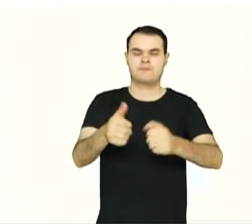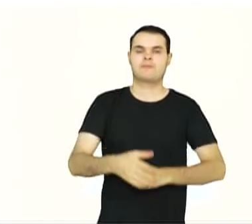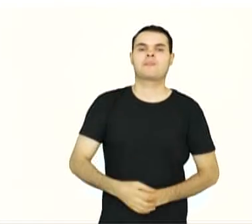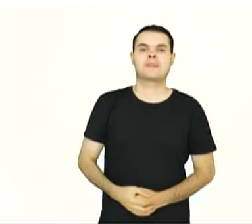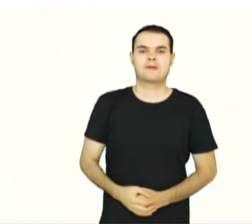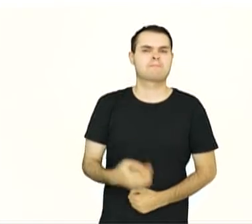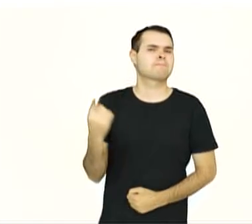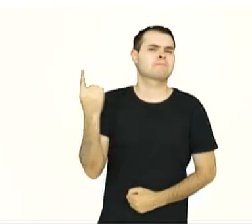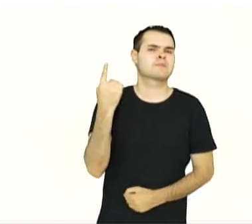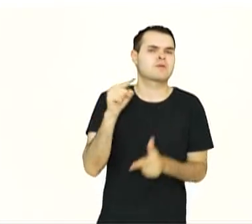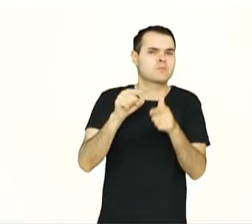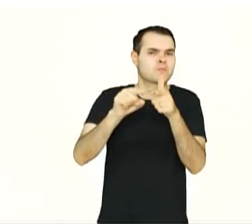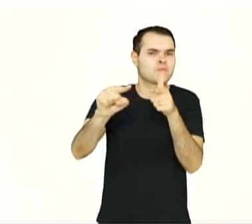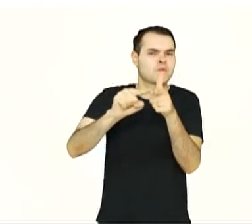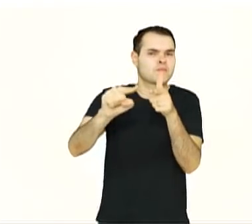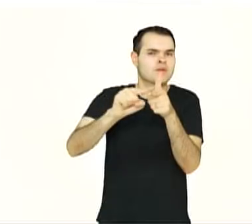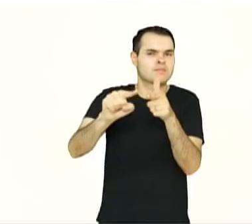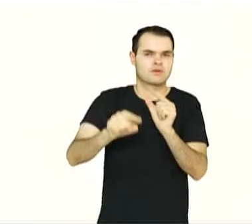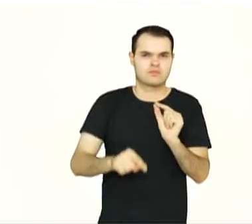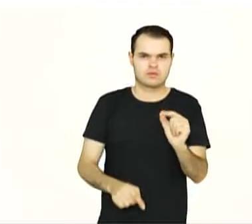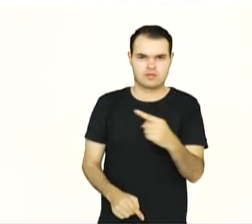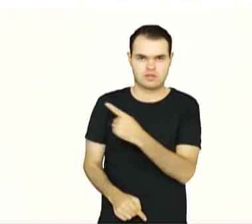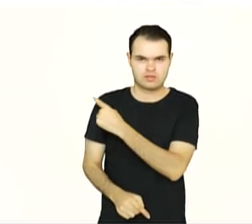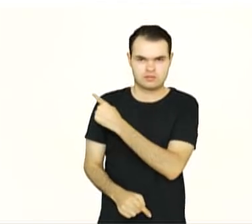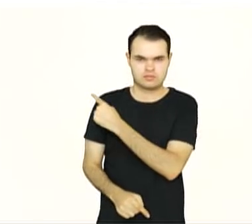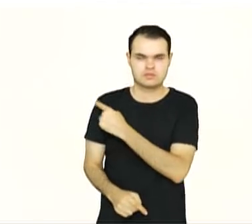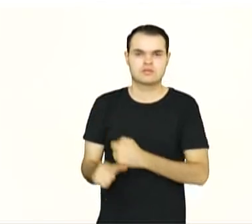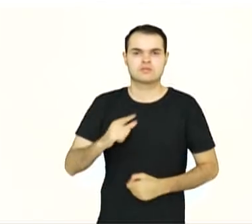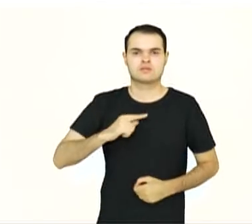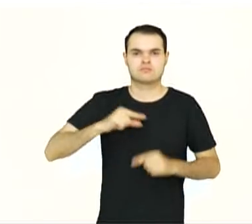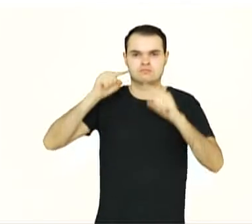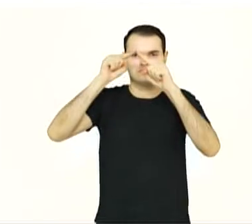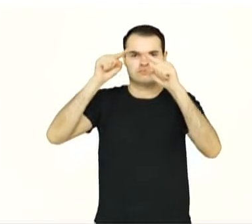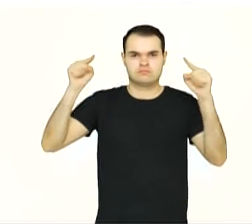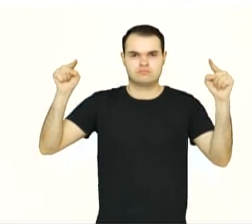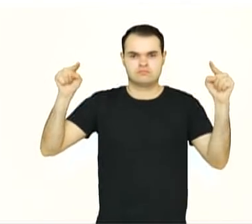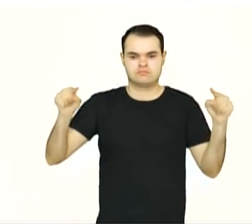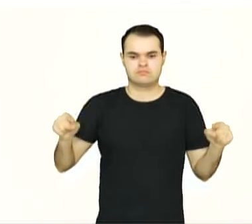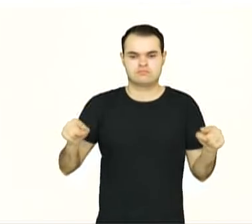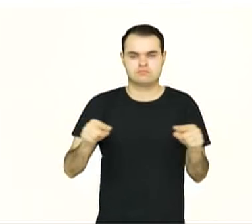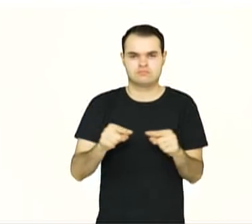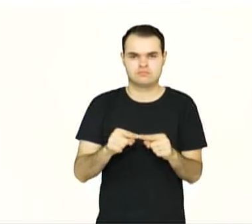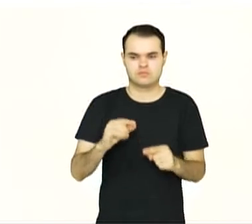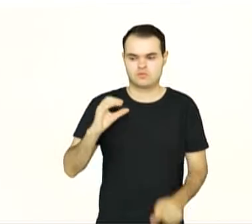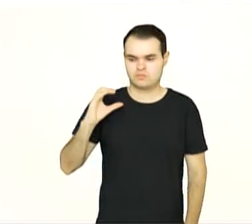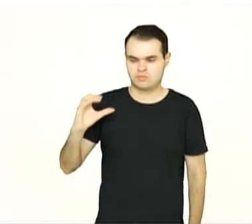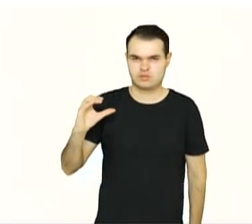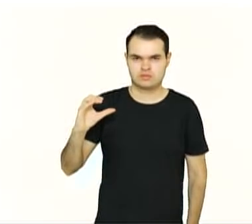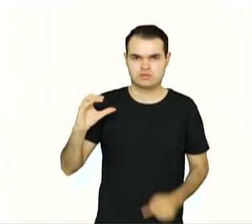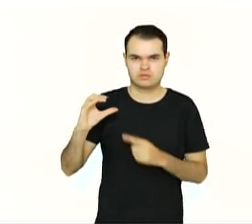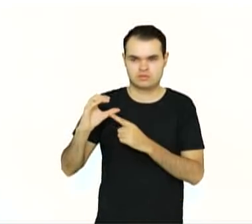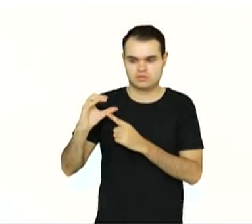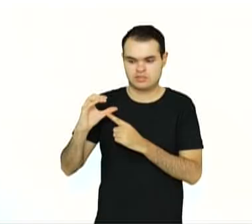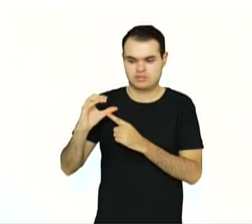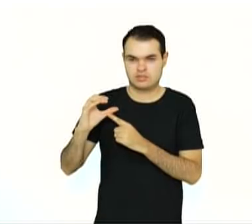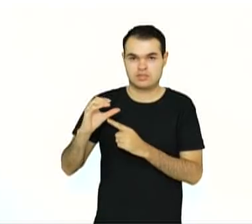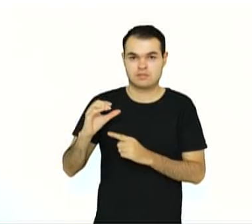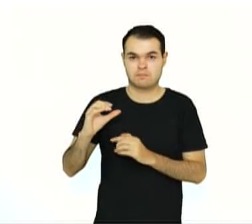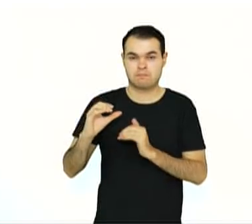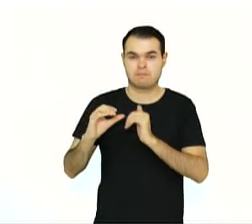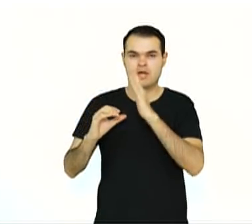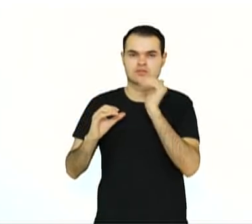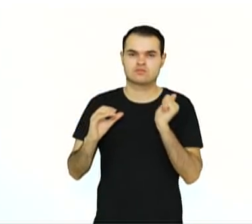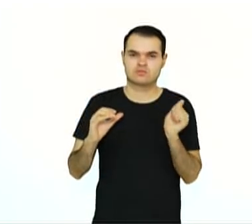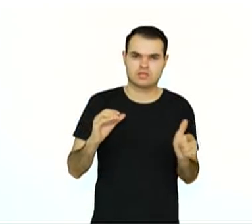Então nós temos o primeiro problema. Veja só. Um retângulo possui dimensões tais que o comprimento excede a largura em 3 metros.